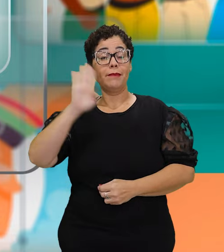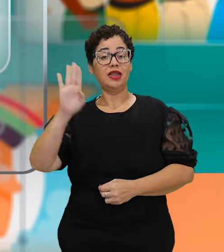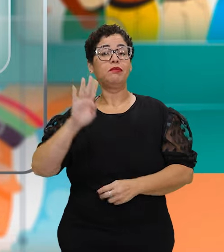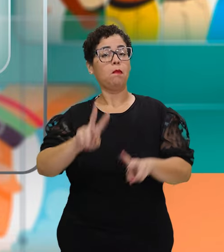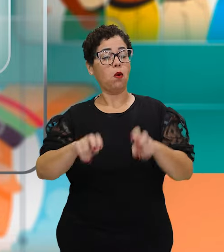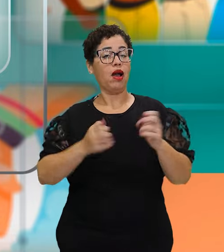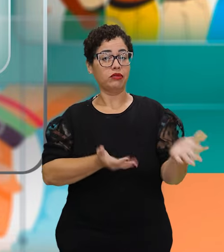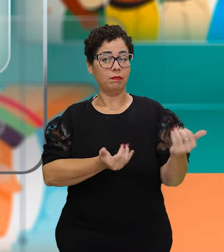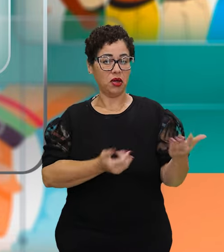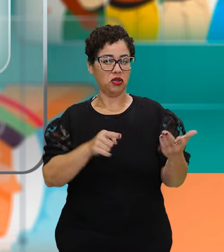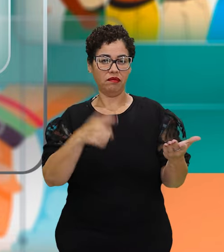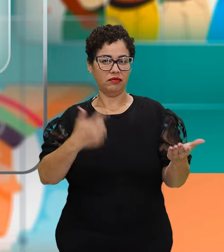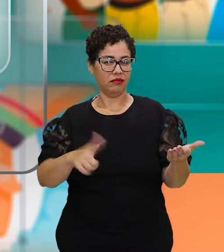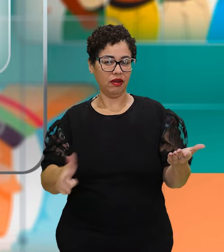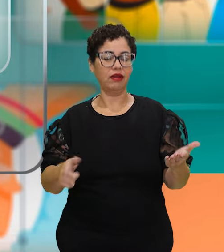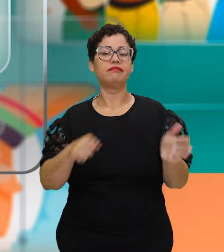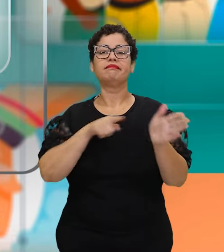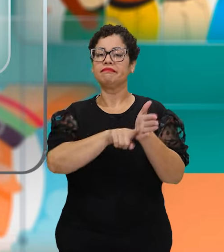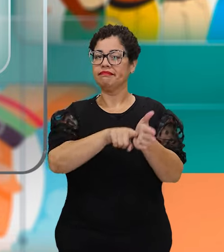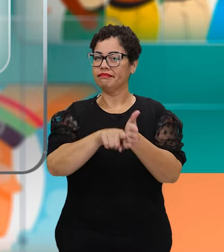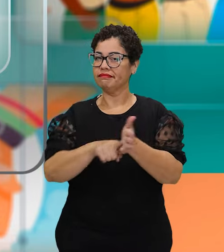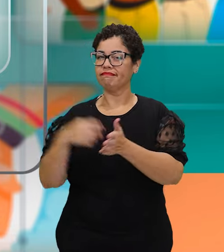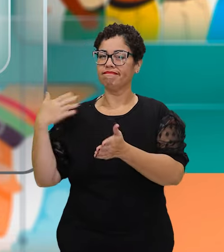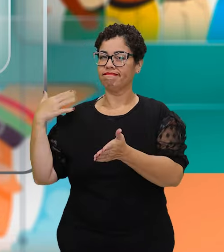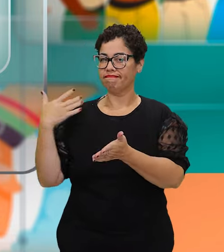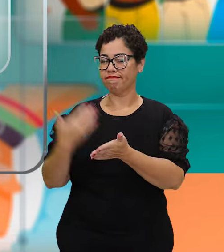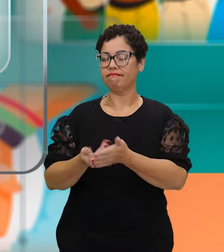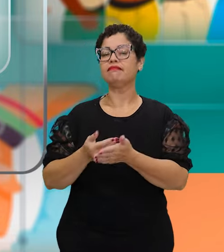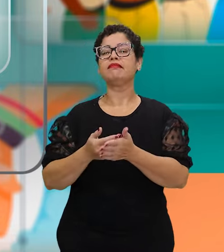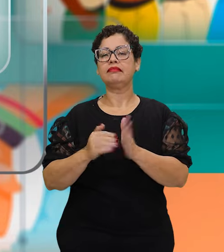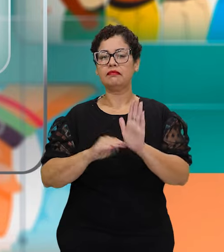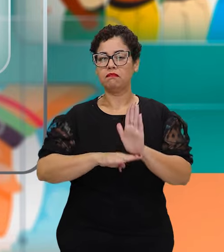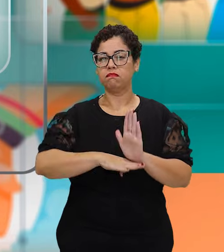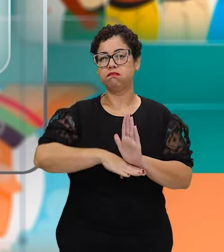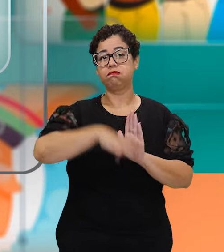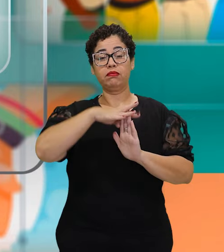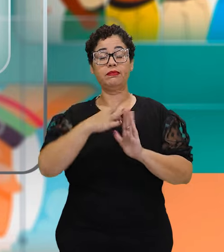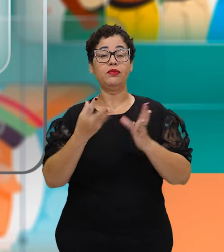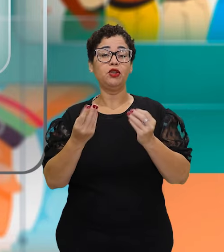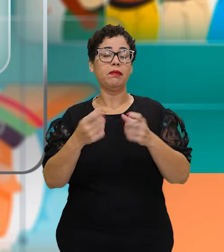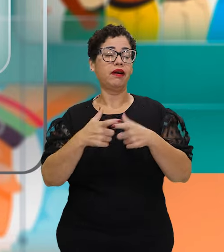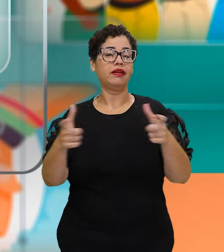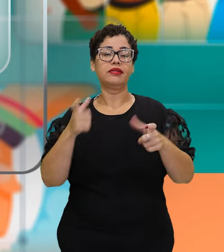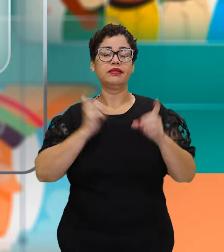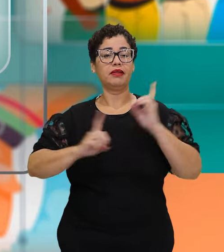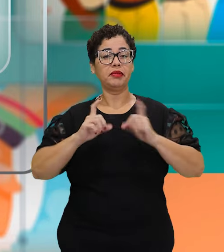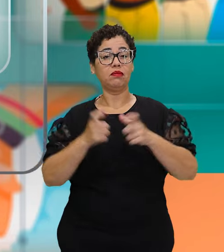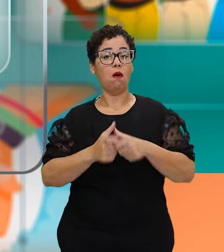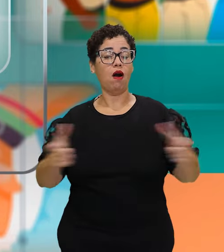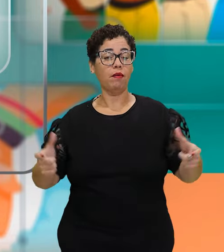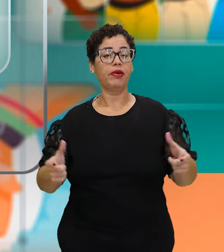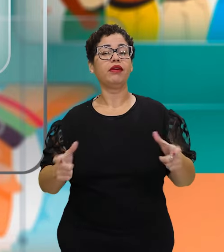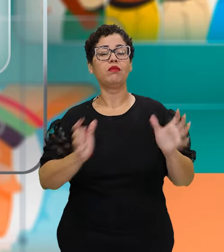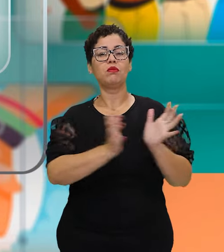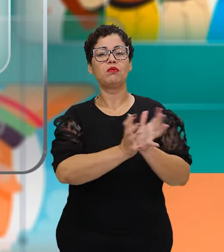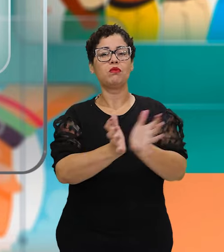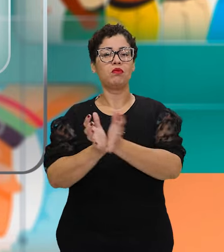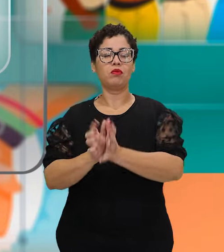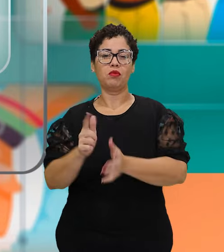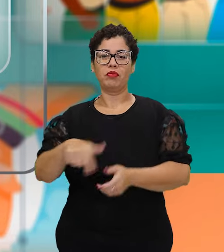relação aos mais jovens, pesquisas recentes indicam um aumento alarmante nos casos de depressão nesse